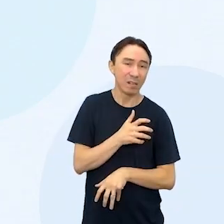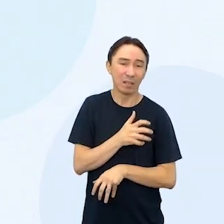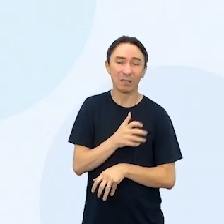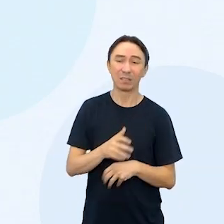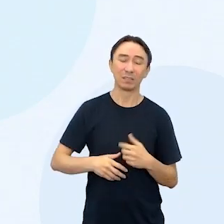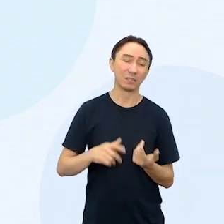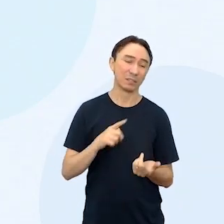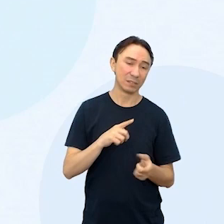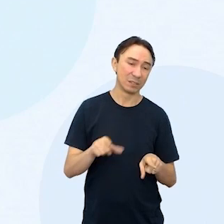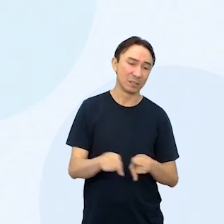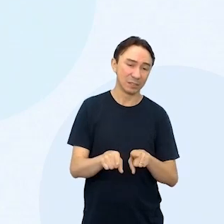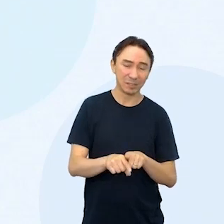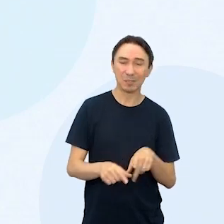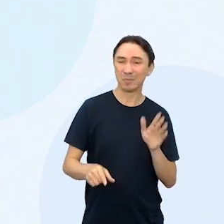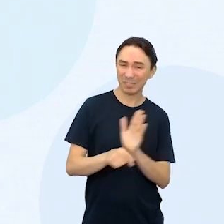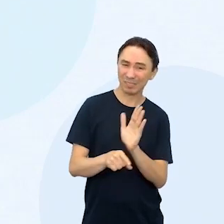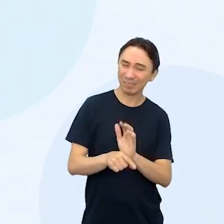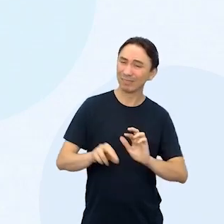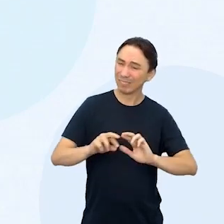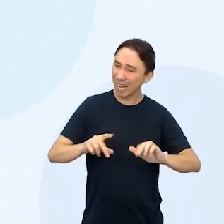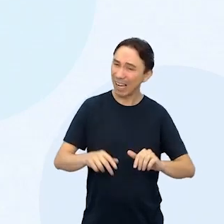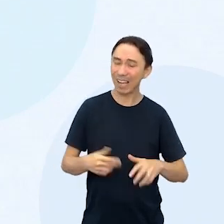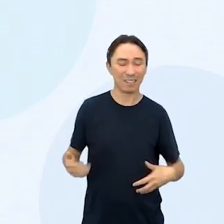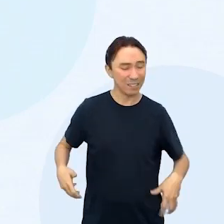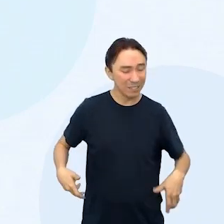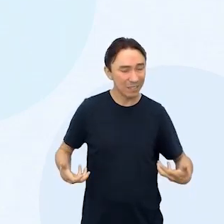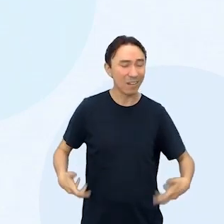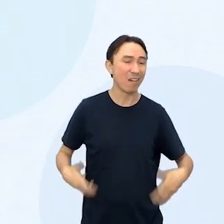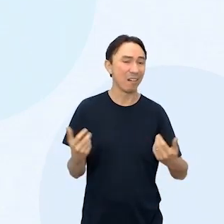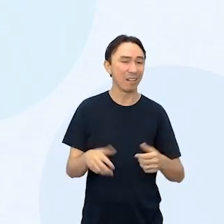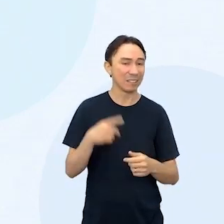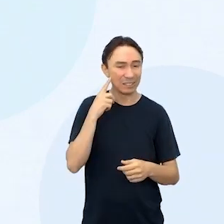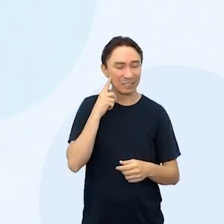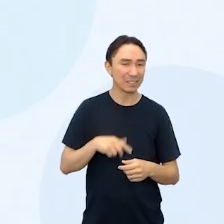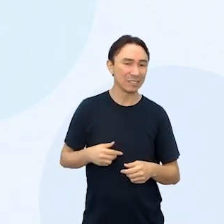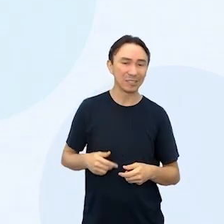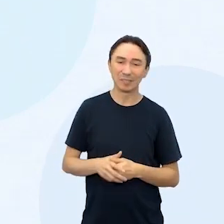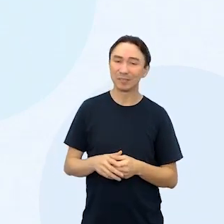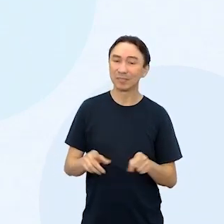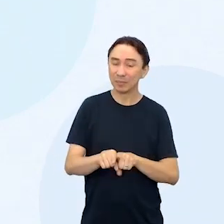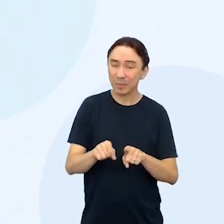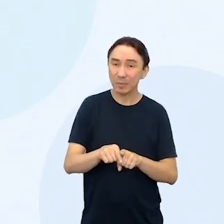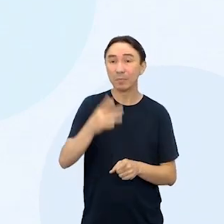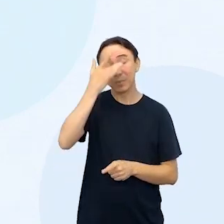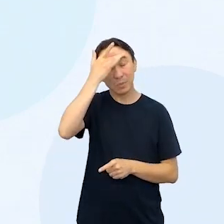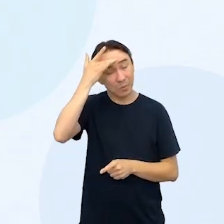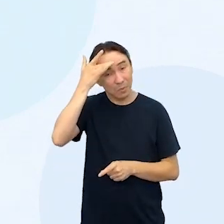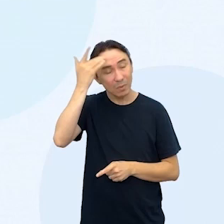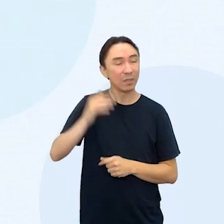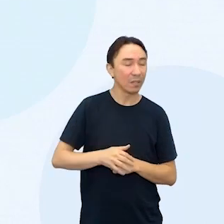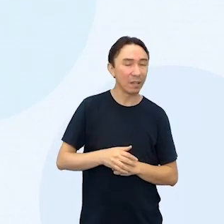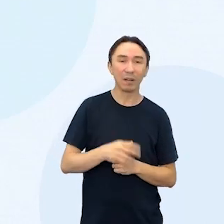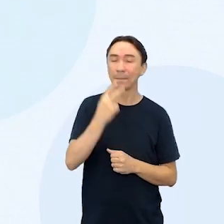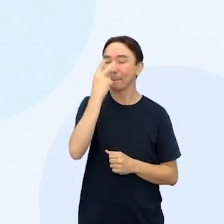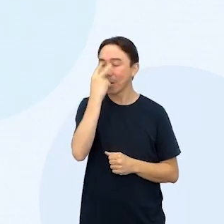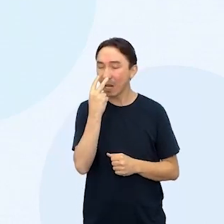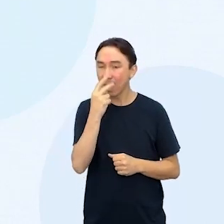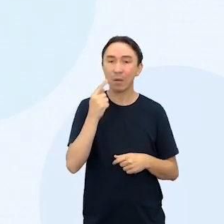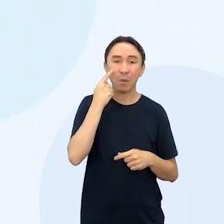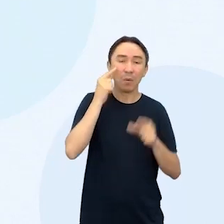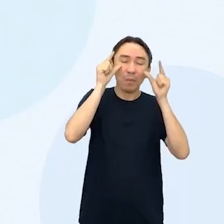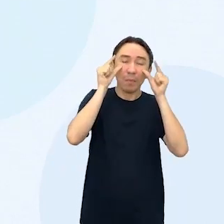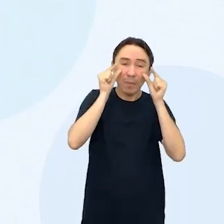de rodas, andadores, muletas. Auxílios para a pessoa com deficiência visual e baixa visão, então são aplicativos